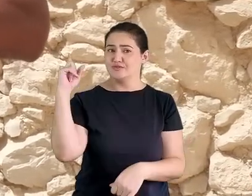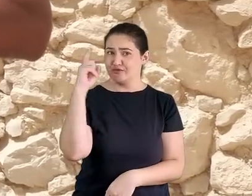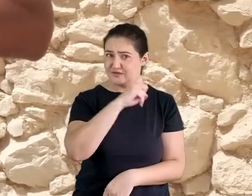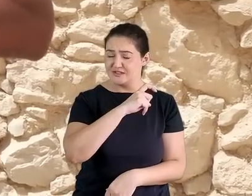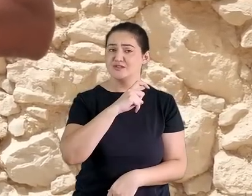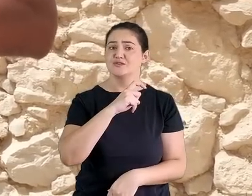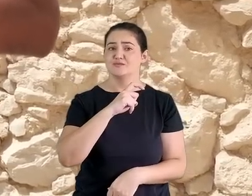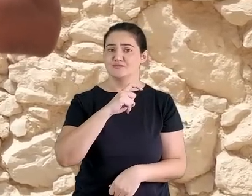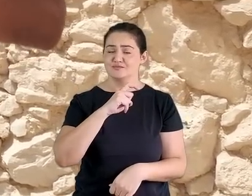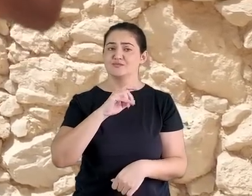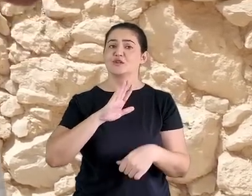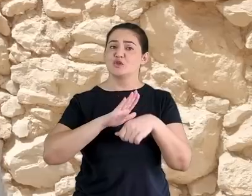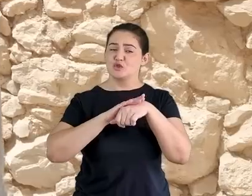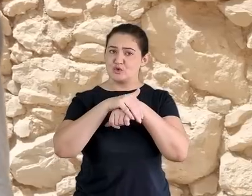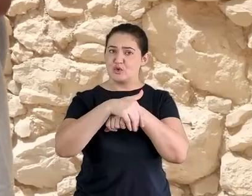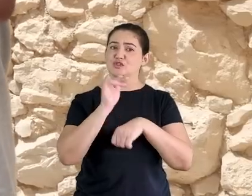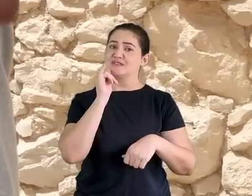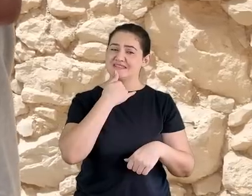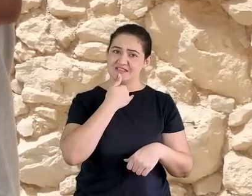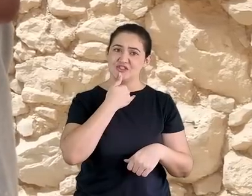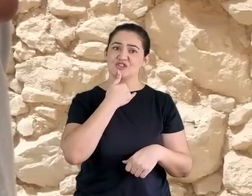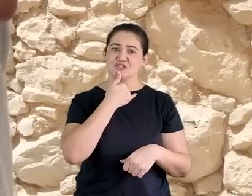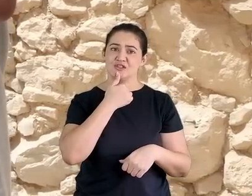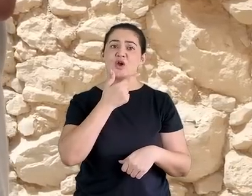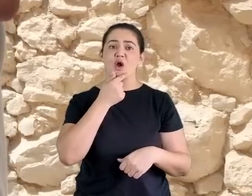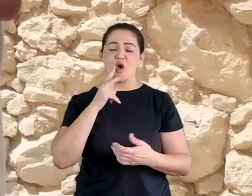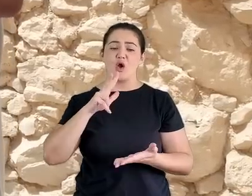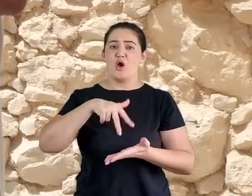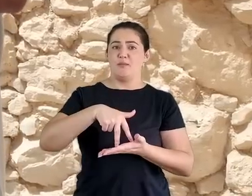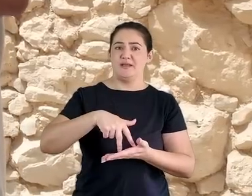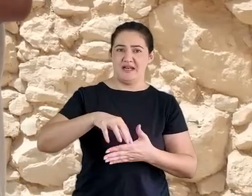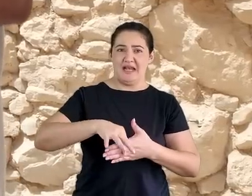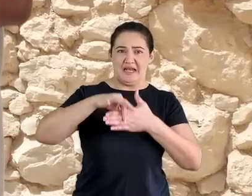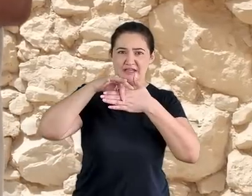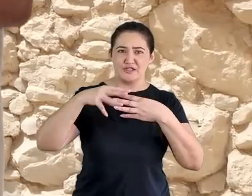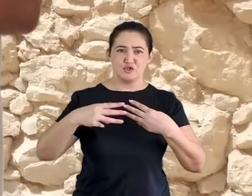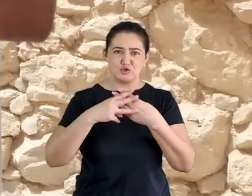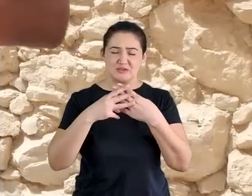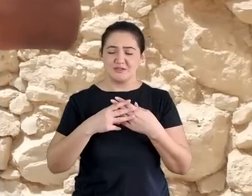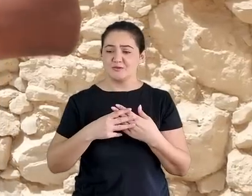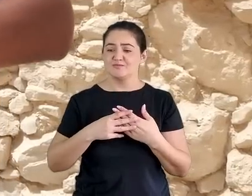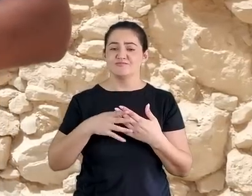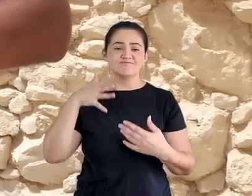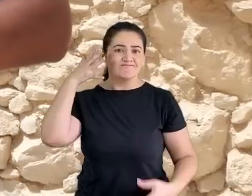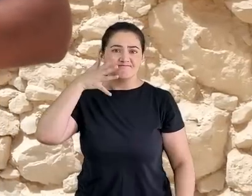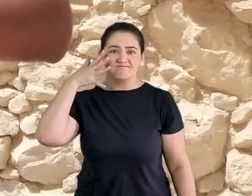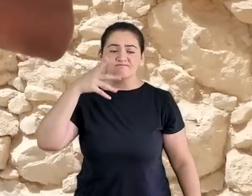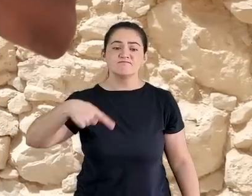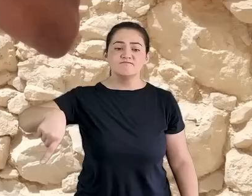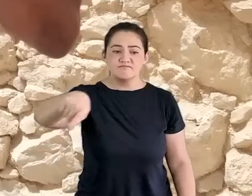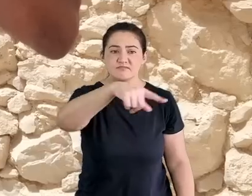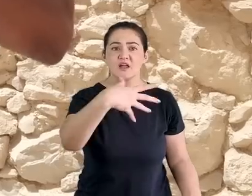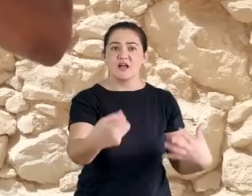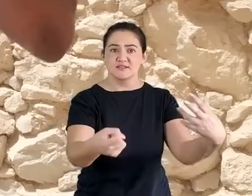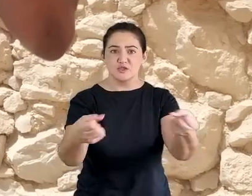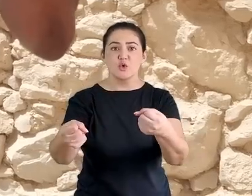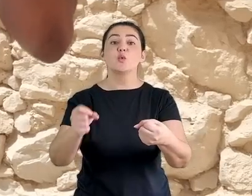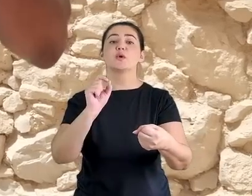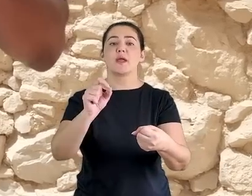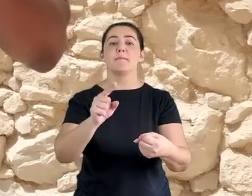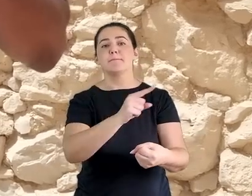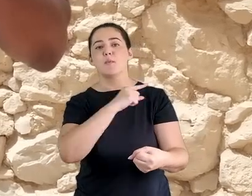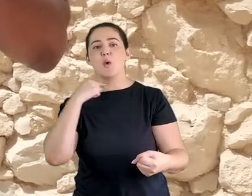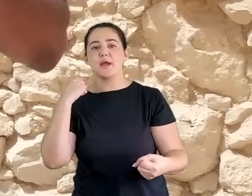momento ocorrido depois do discurso de Eleazar Ben Yair, onde eles decidiram morrer como homens e